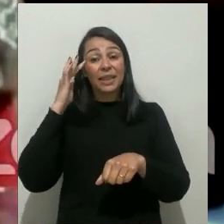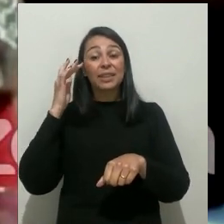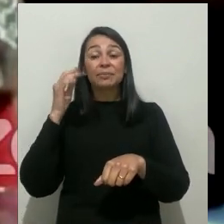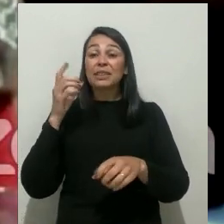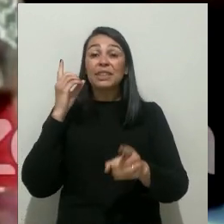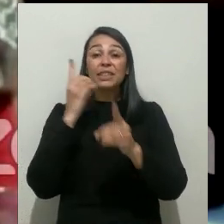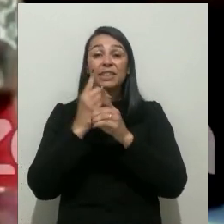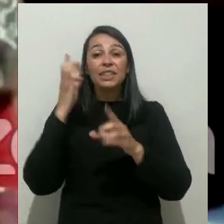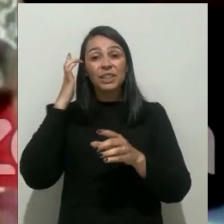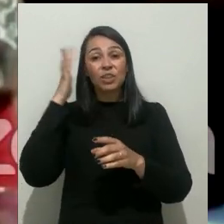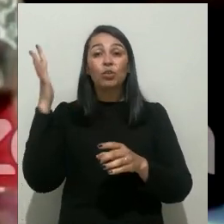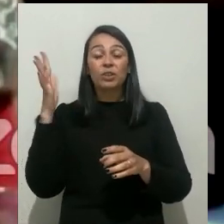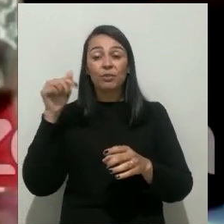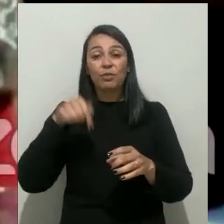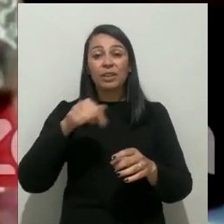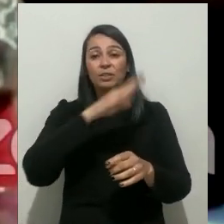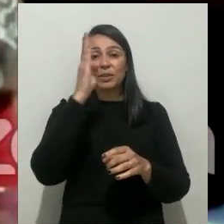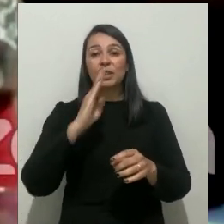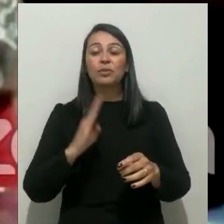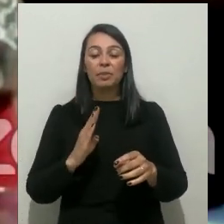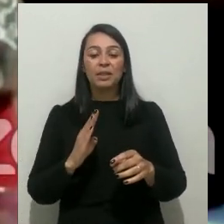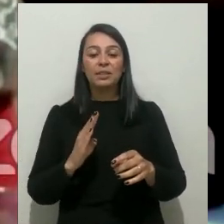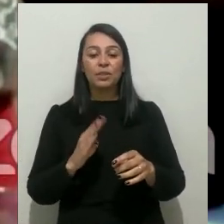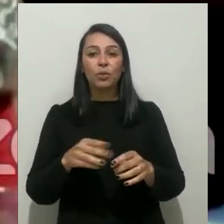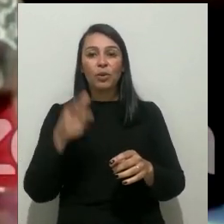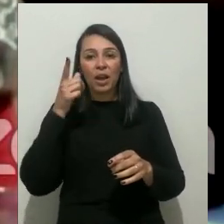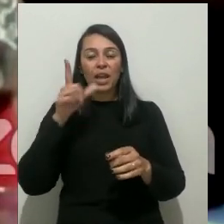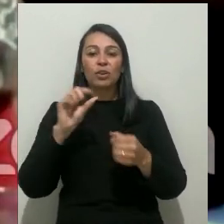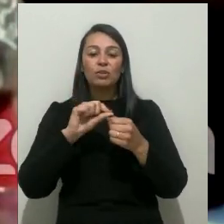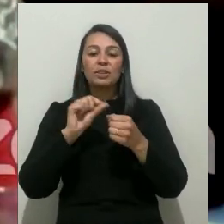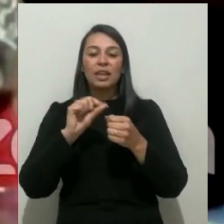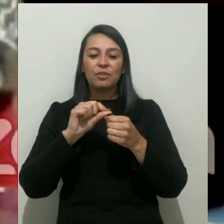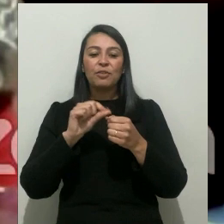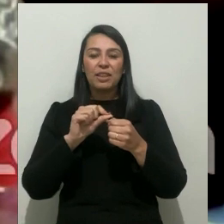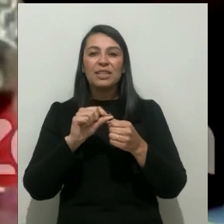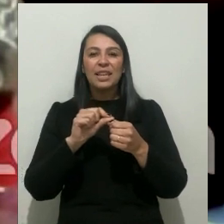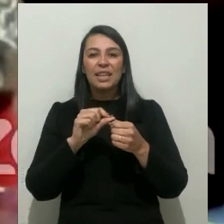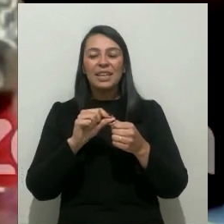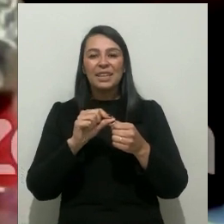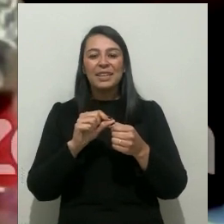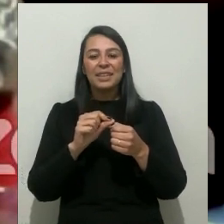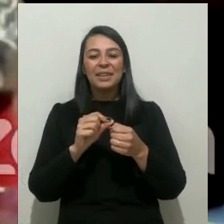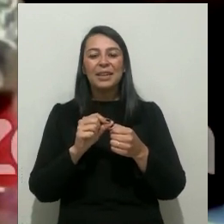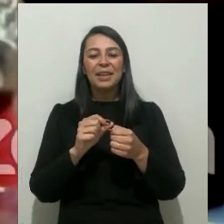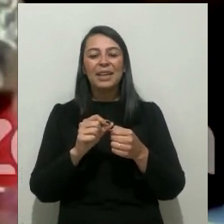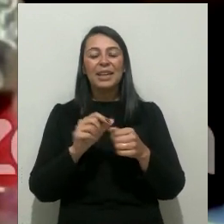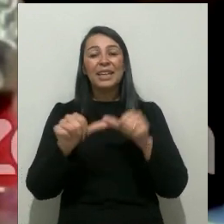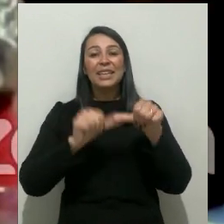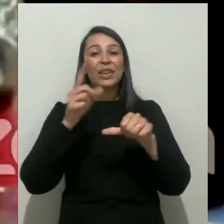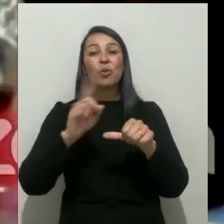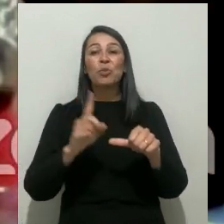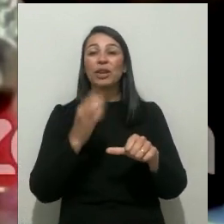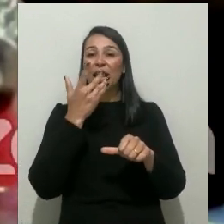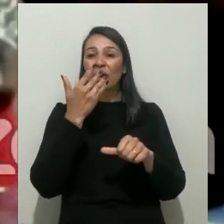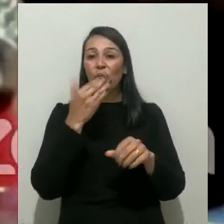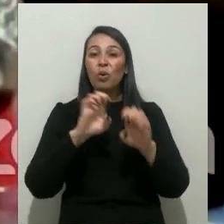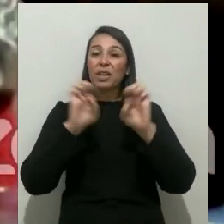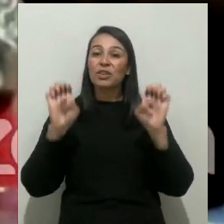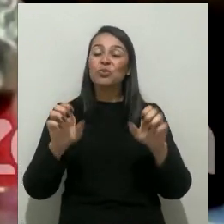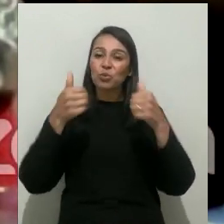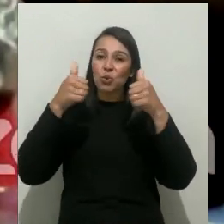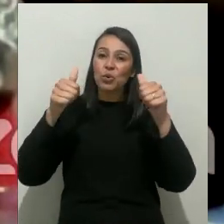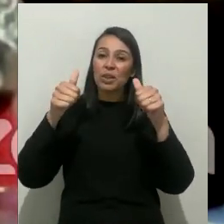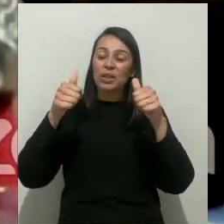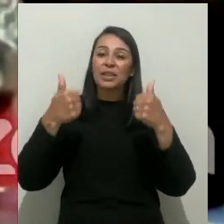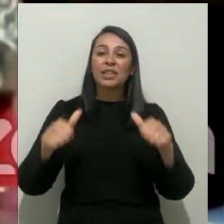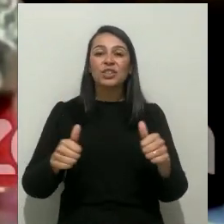consegue compor sem que o Cristo vire uma vaca holandesa toda manchada. E a ideia também era o seguinte, é interessante,